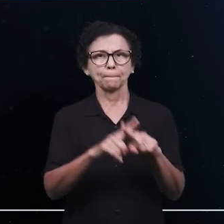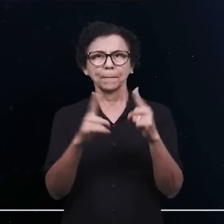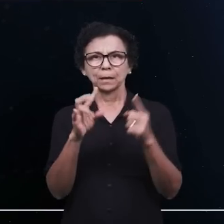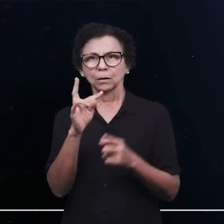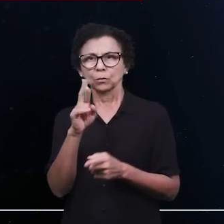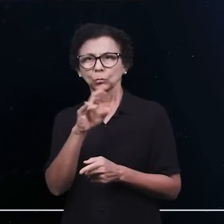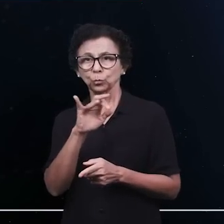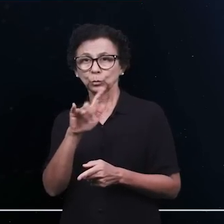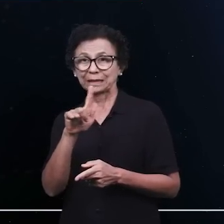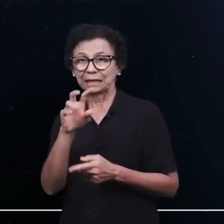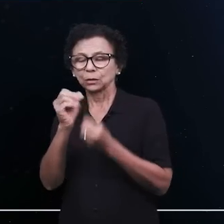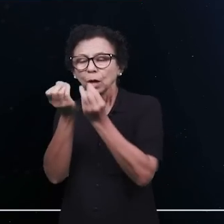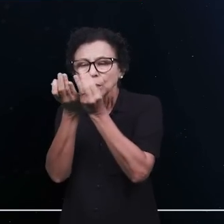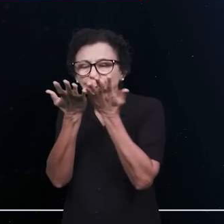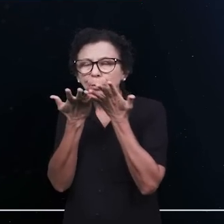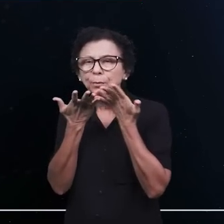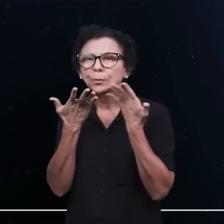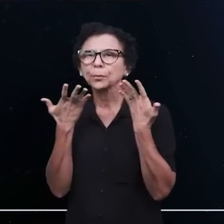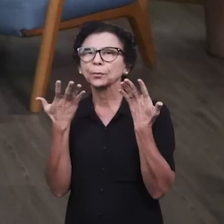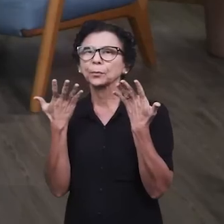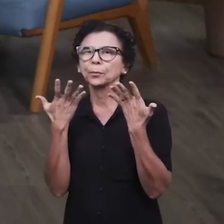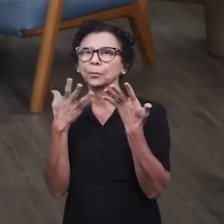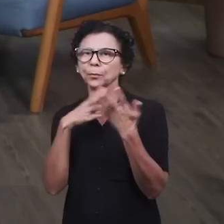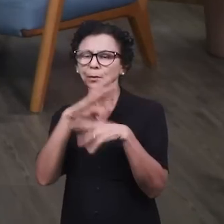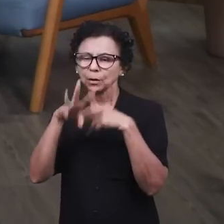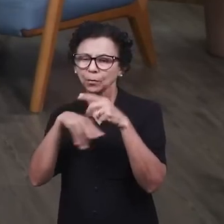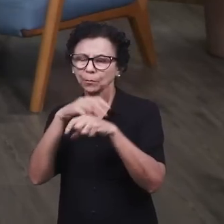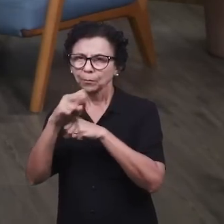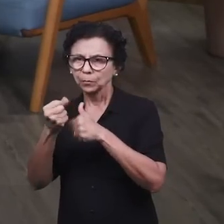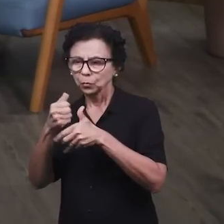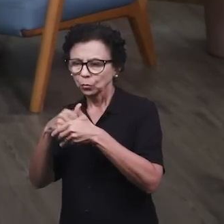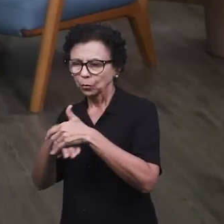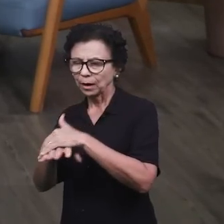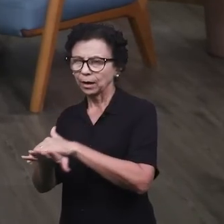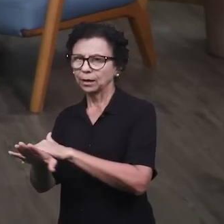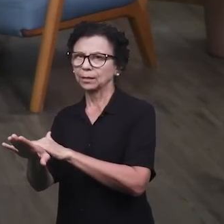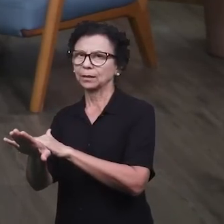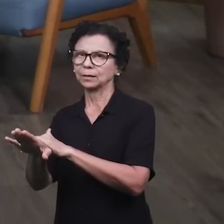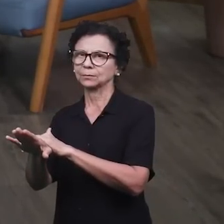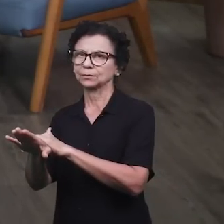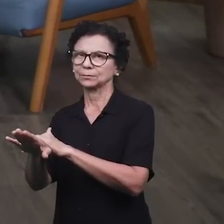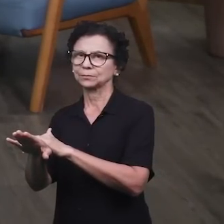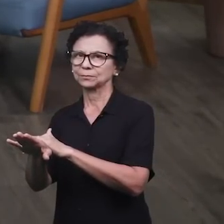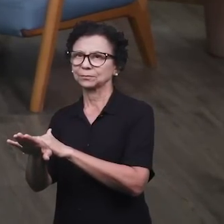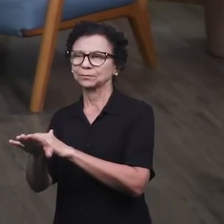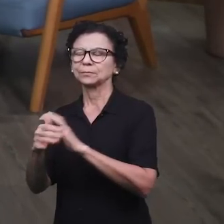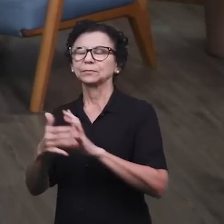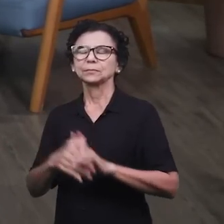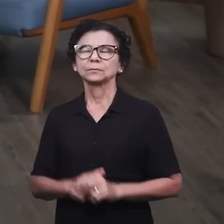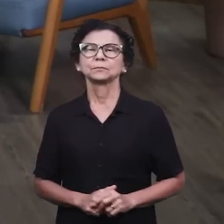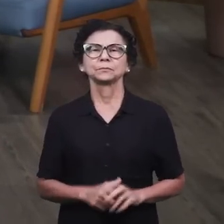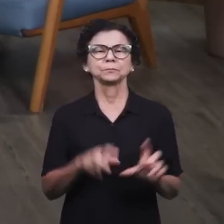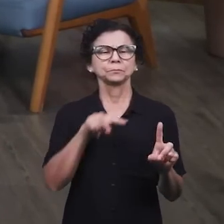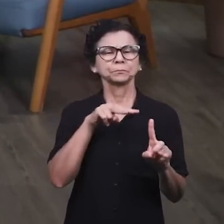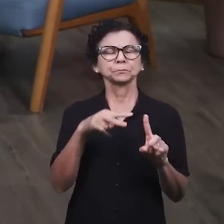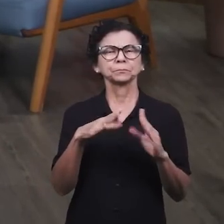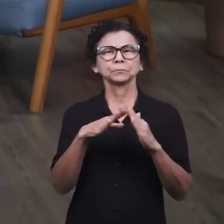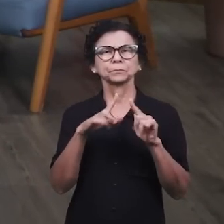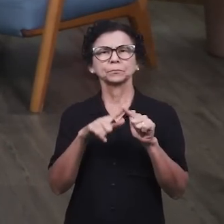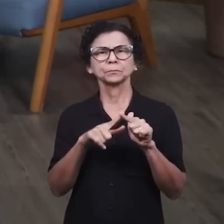aos ceifeiros: colhei primeiro o joio e atai-o em molhos para o queimar, mas o